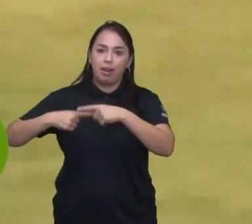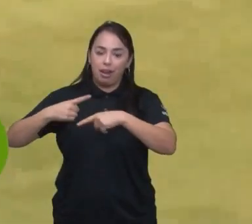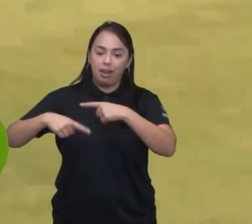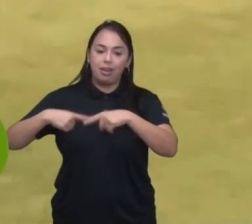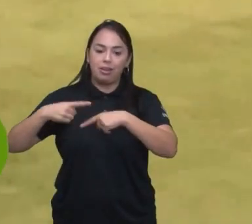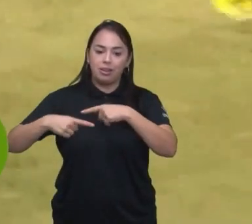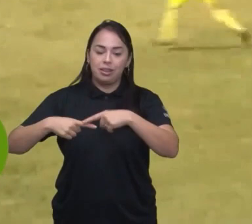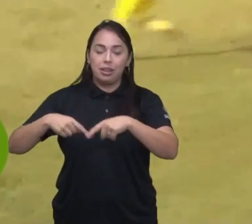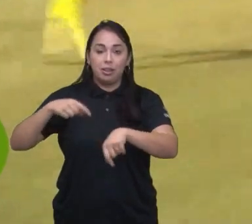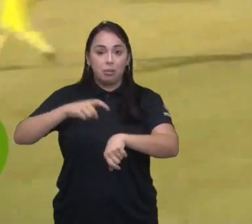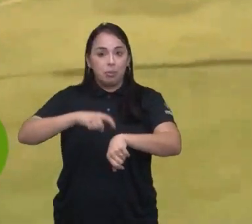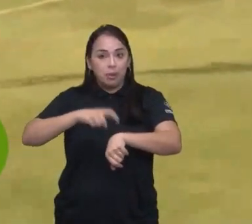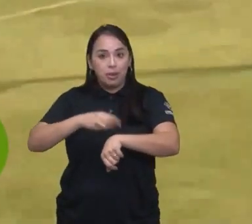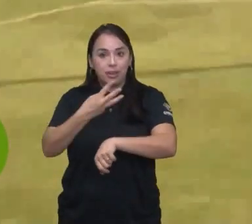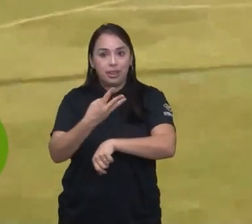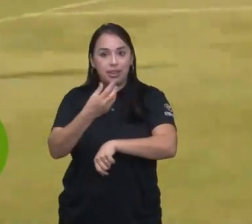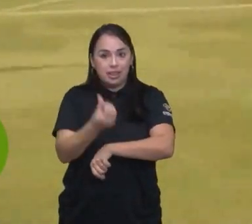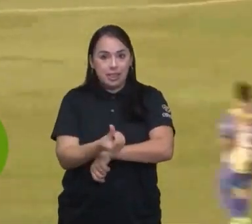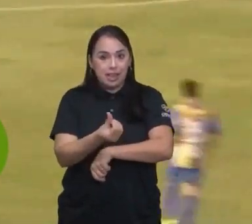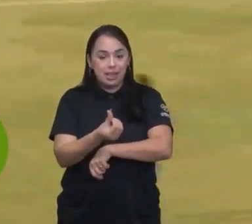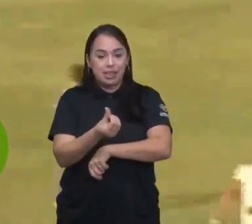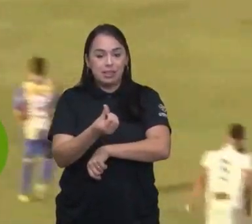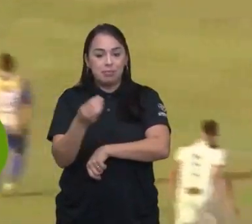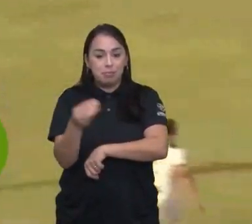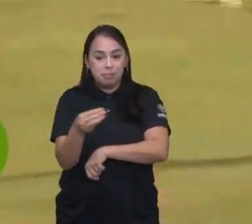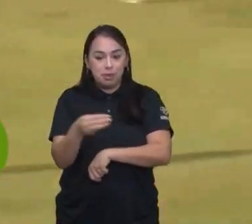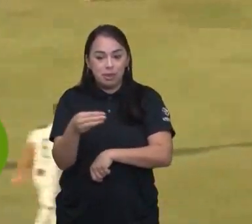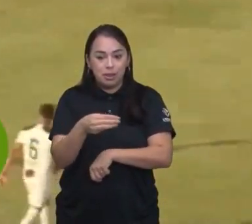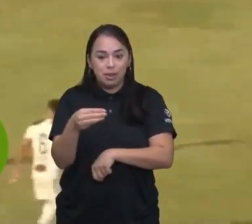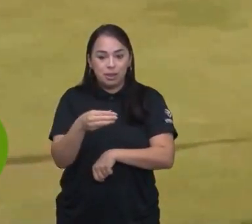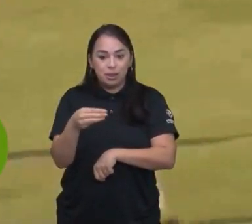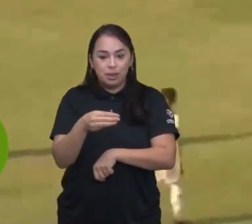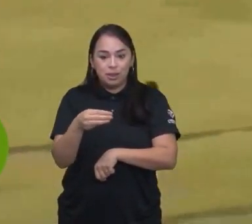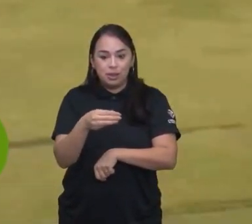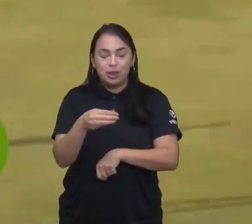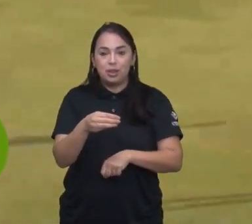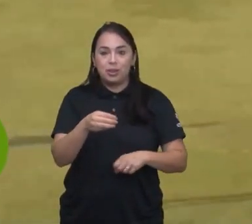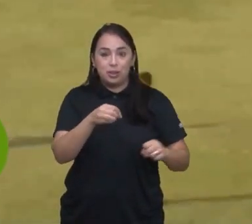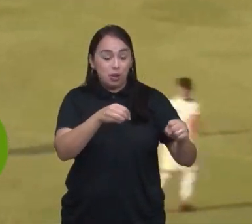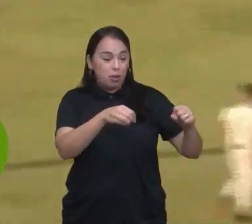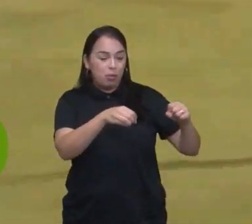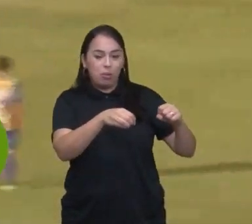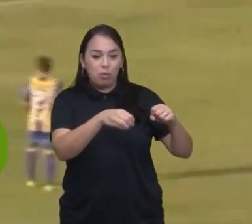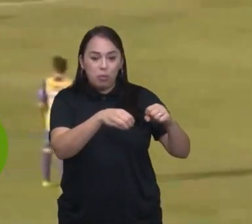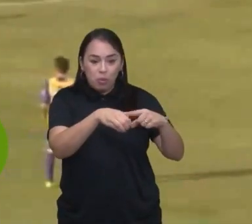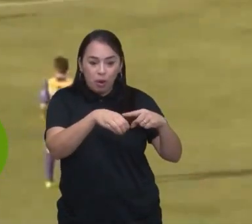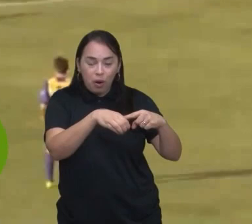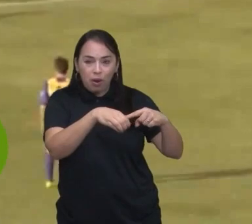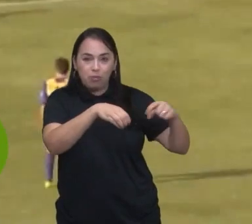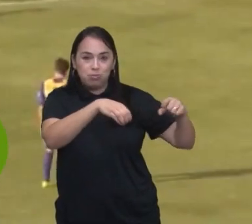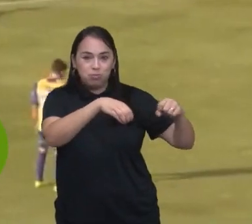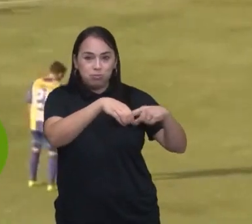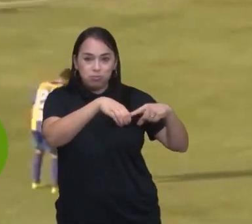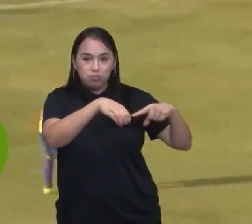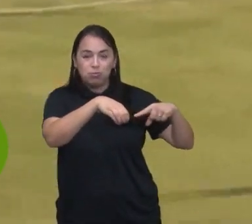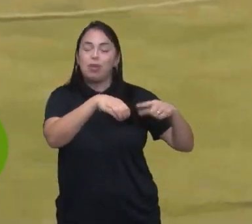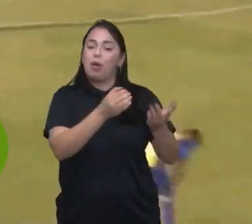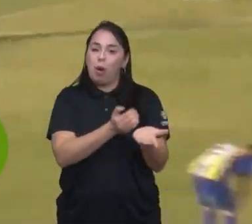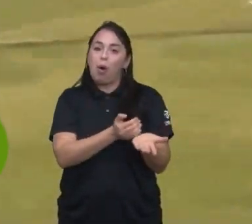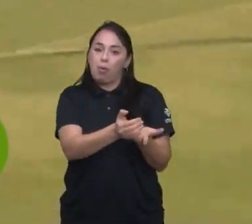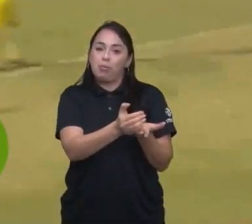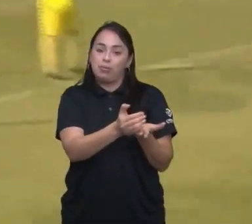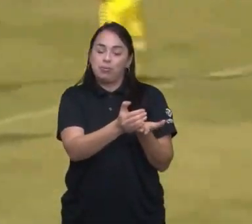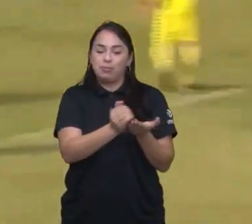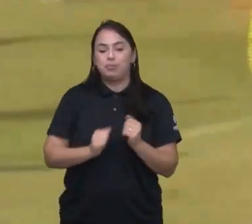finais. Aos 36 da segunda etapa, mais uma vez, o oportunista Jorge Mauá, saindo do banco de reservas, abriu o placar